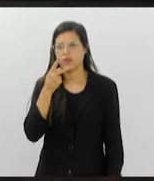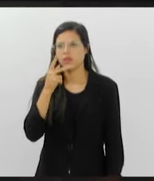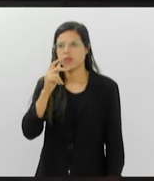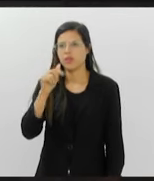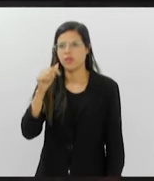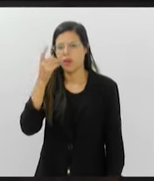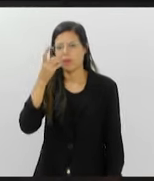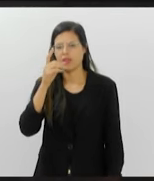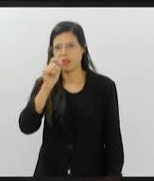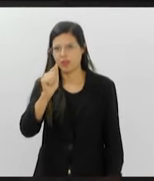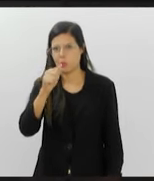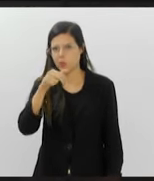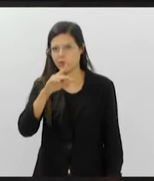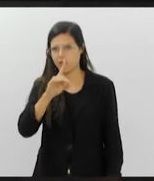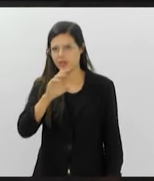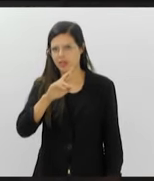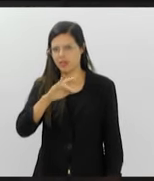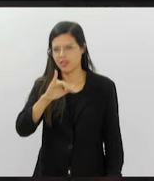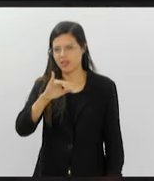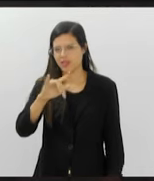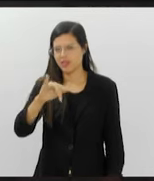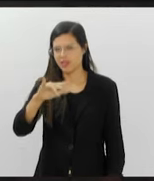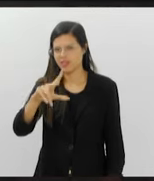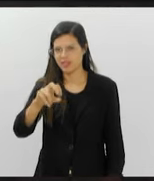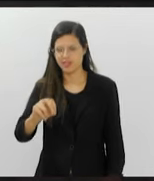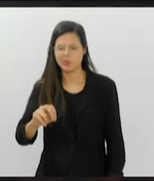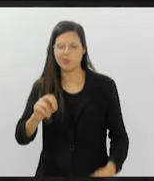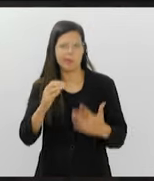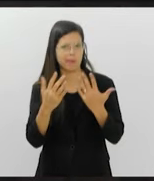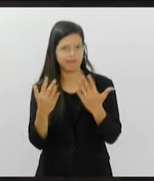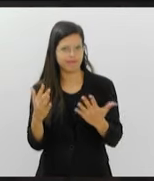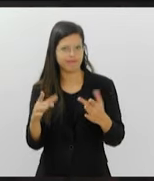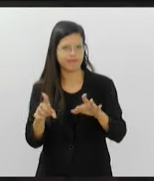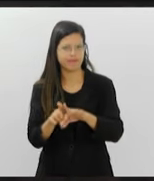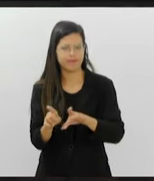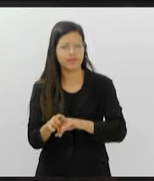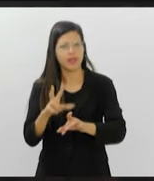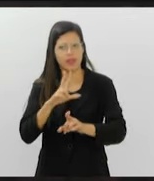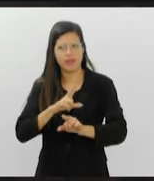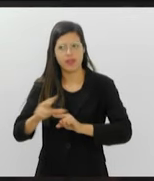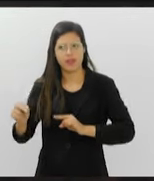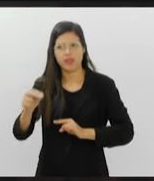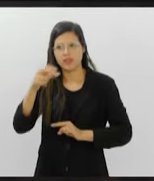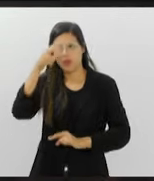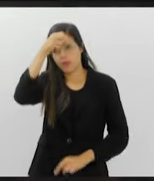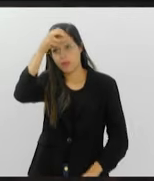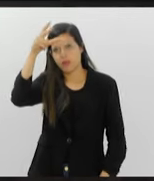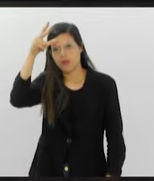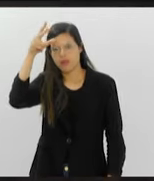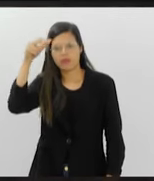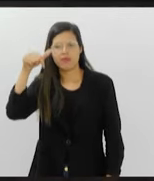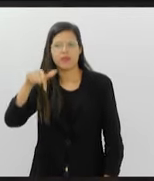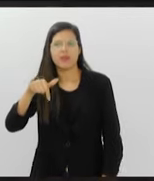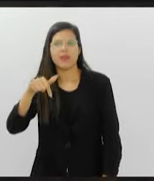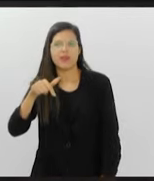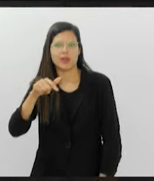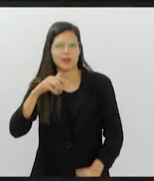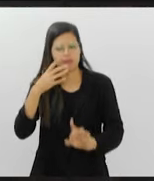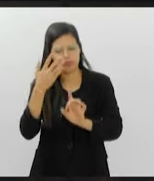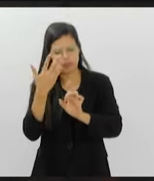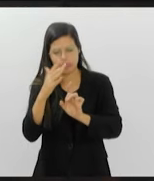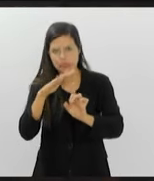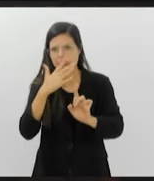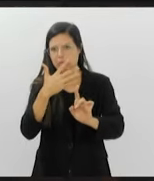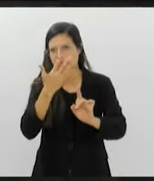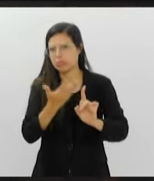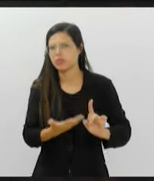Siciliano, parabenizá-lo que também foi eleito aí prefeito com muita honra.